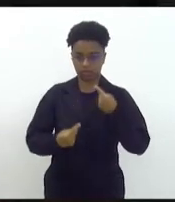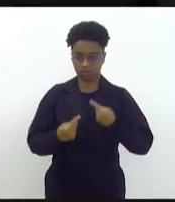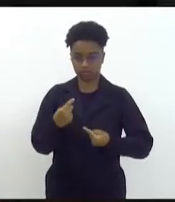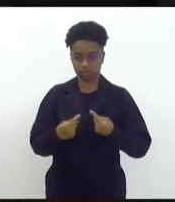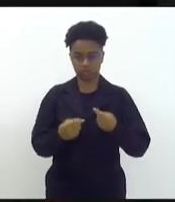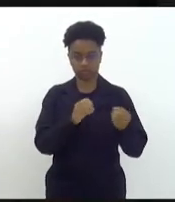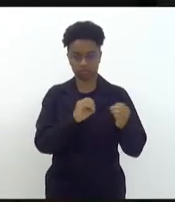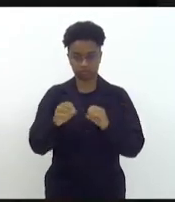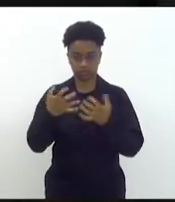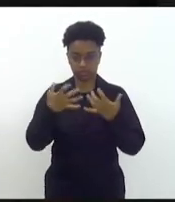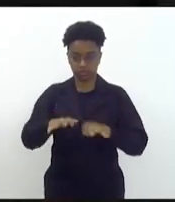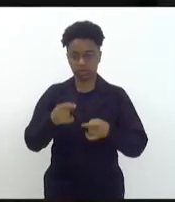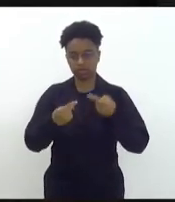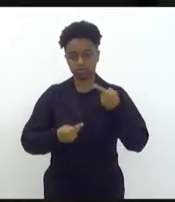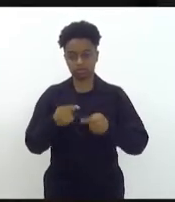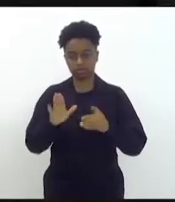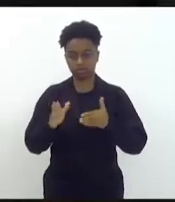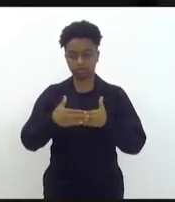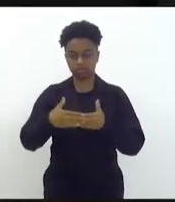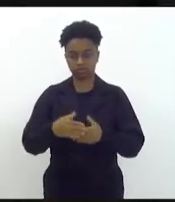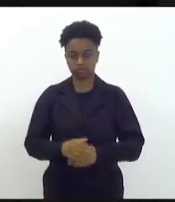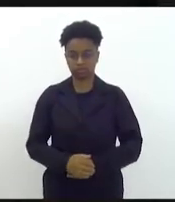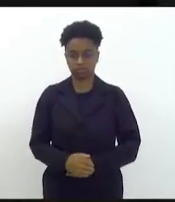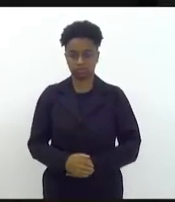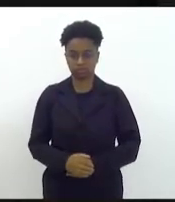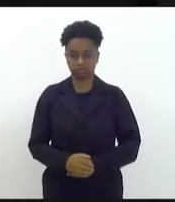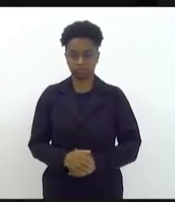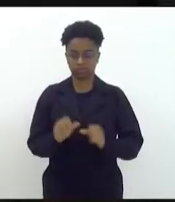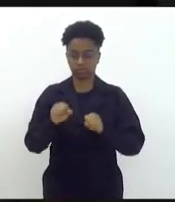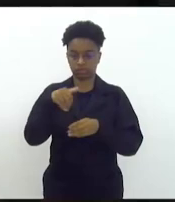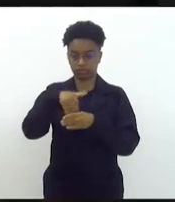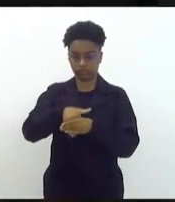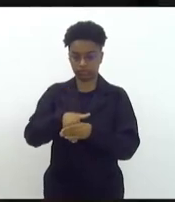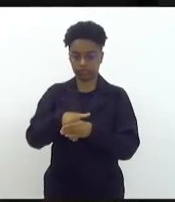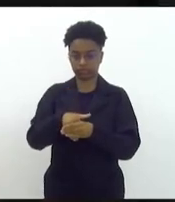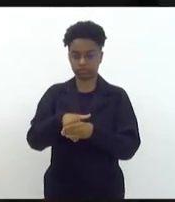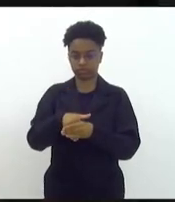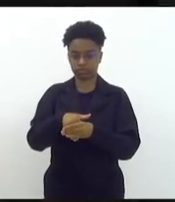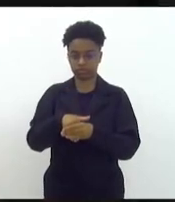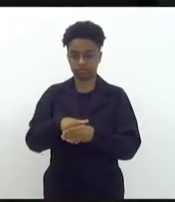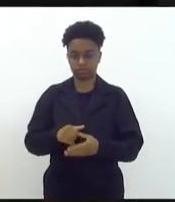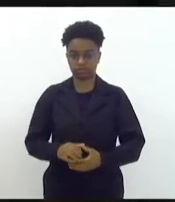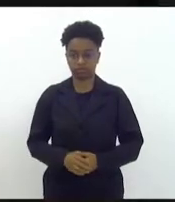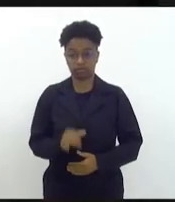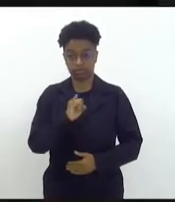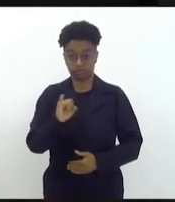não havendo Quem Queira discutir encerrado a discussão em votação